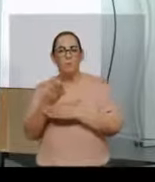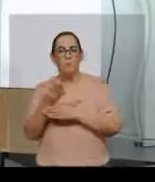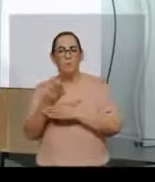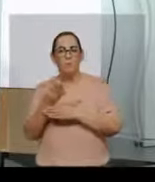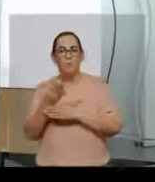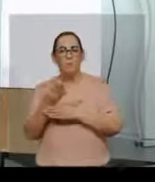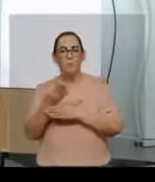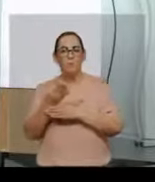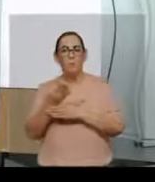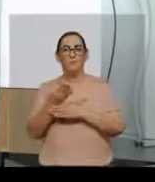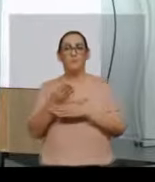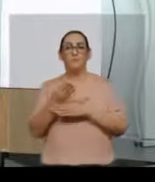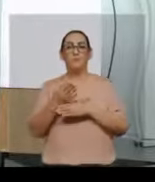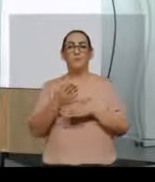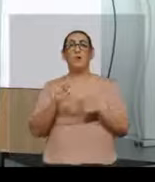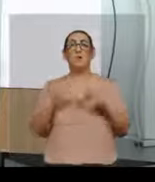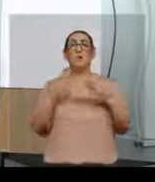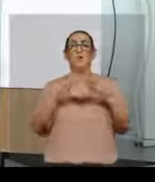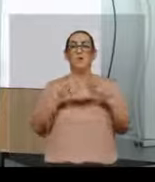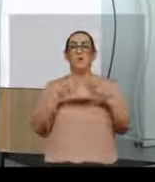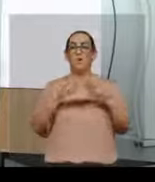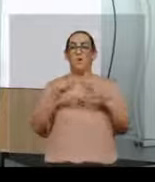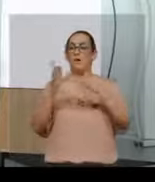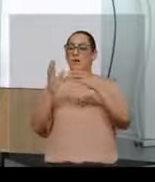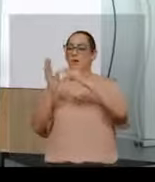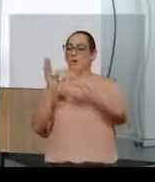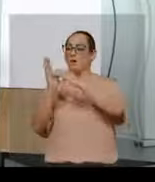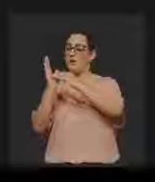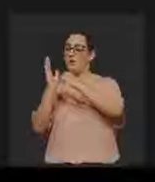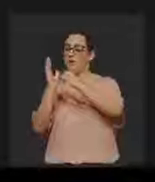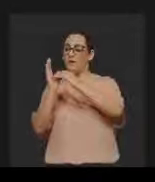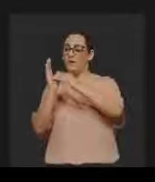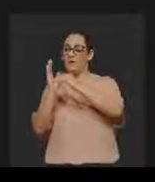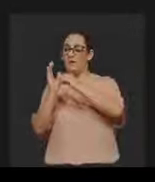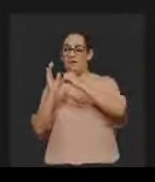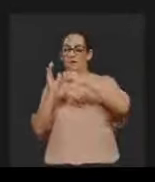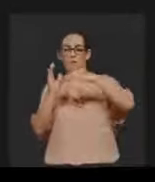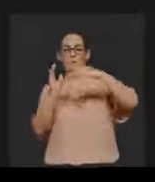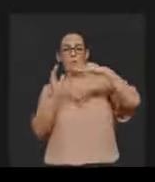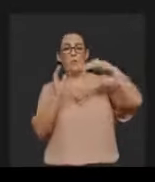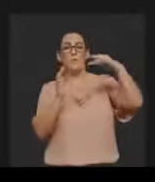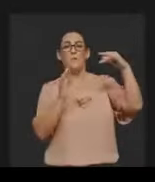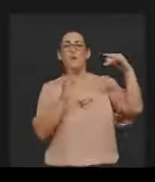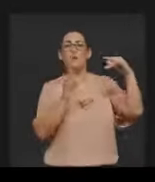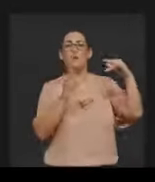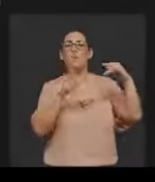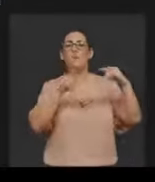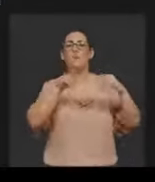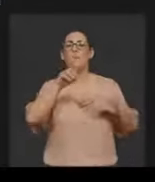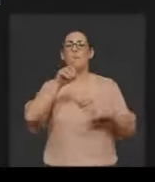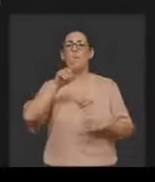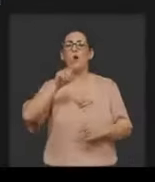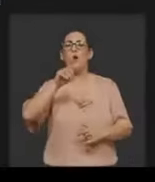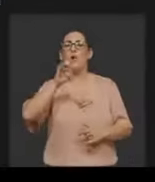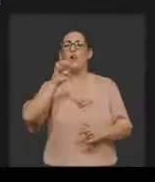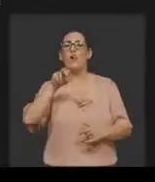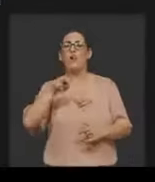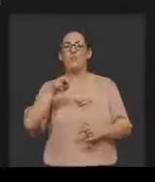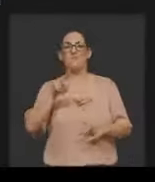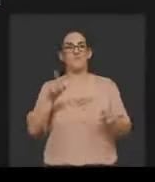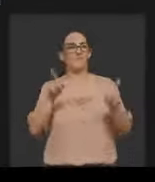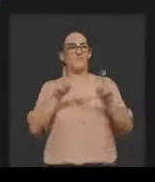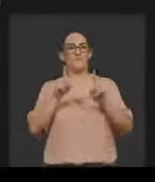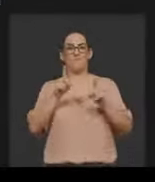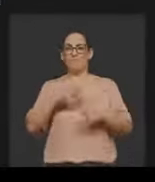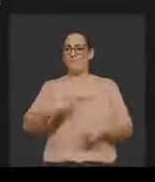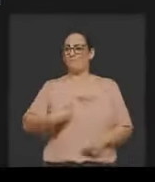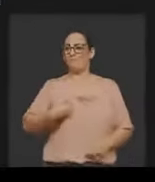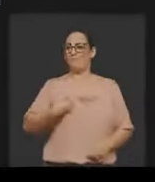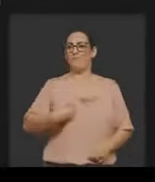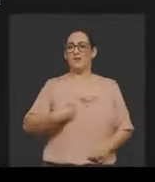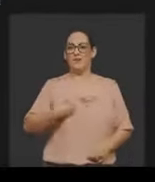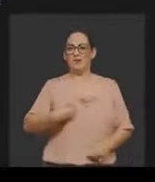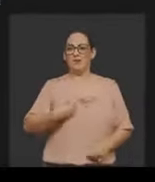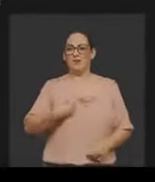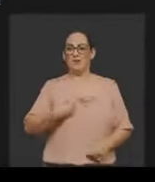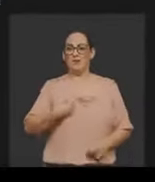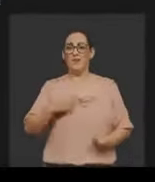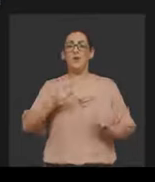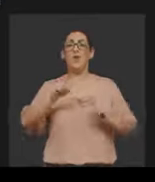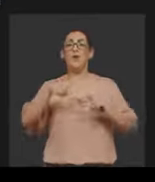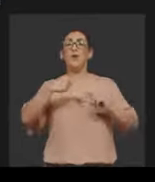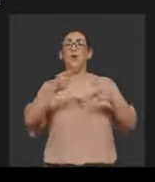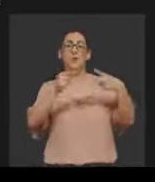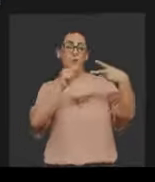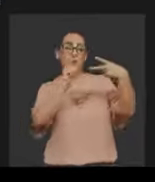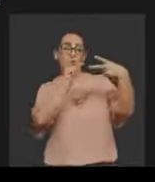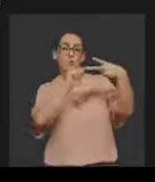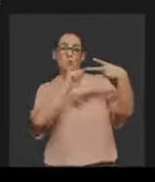grupo. Depois nós vamos ter as pteridófitas, as nossas primeiras plantas vasculares. Então, a partir